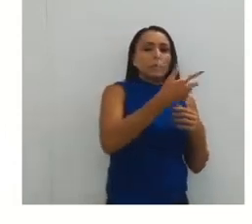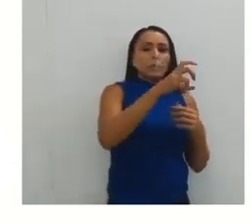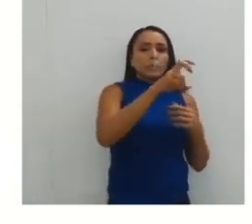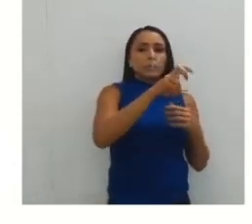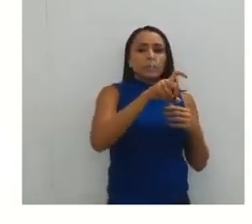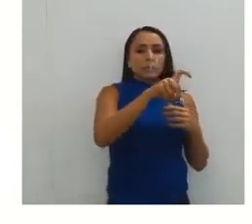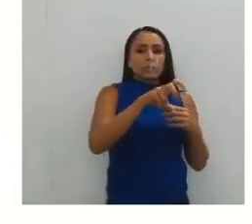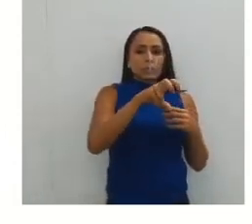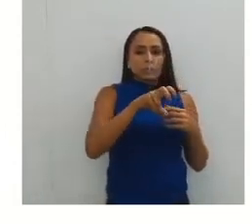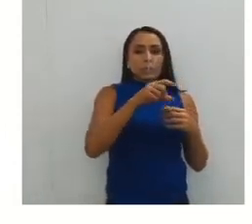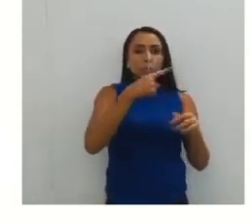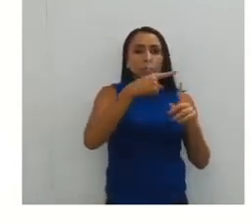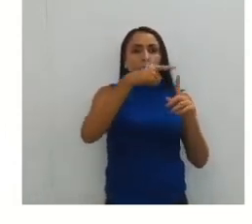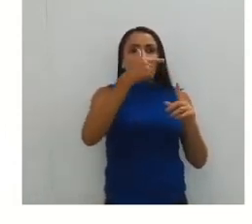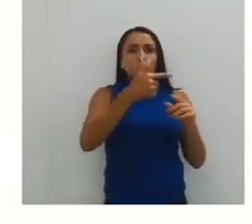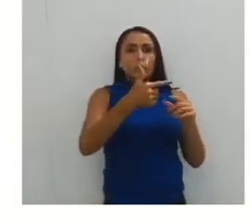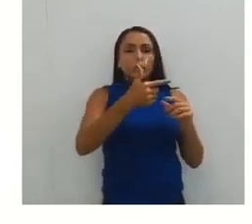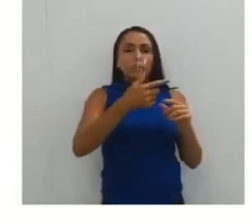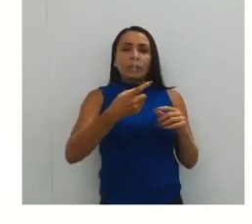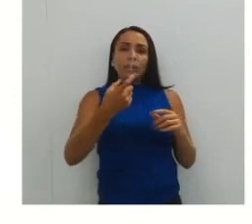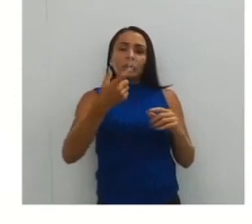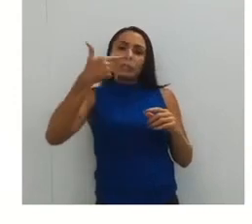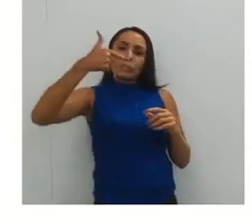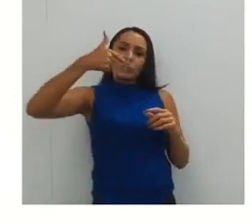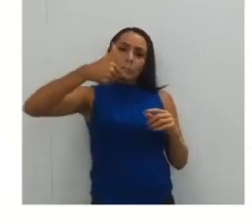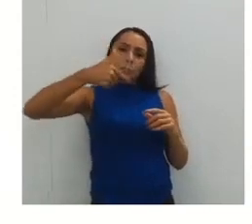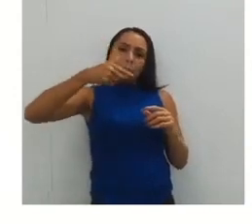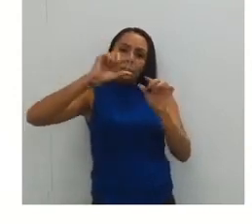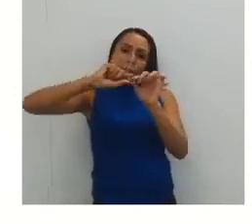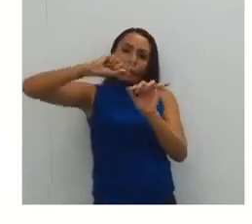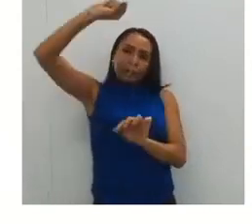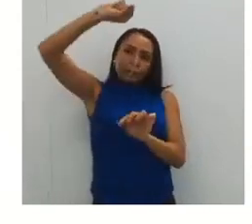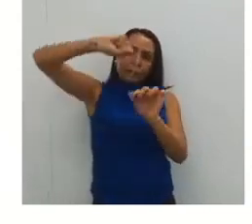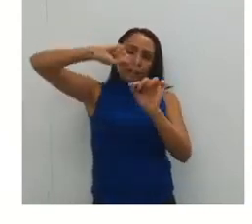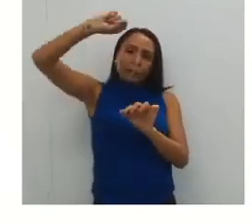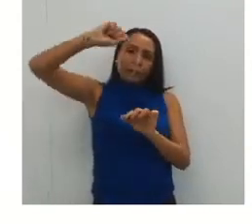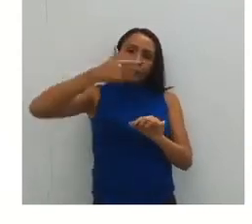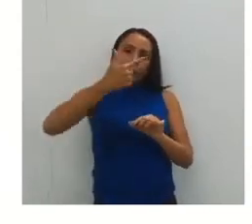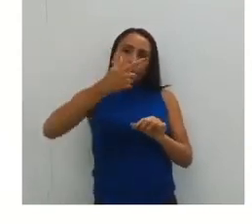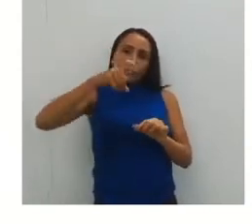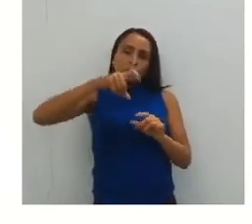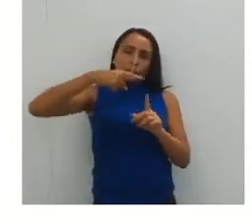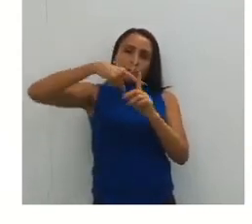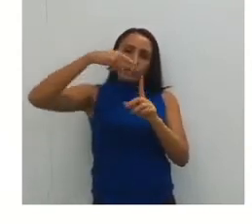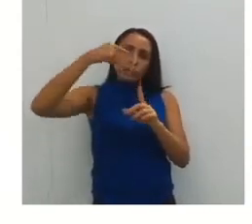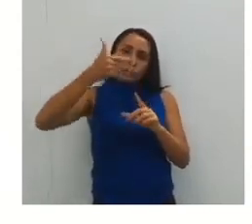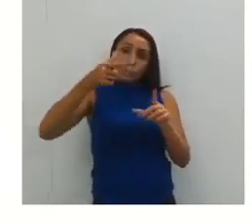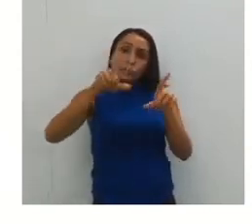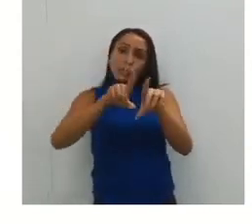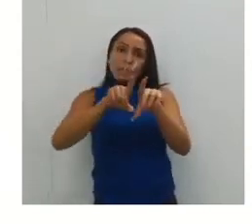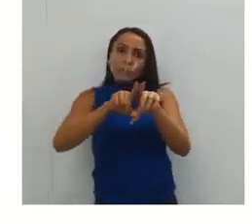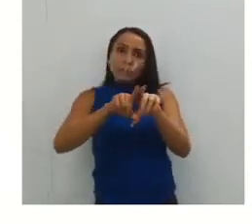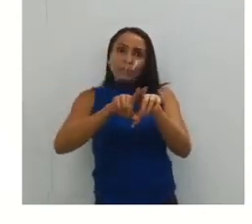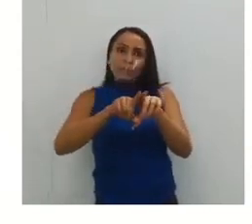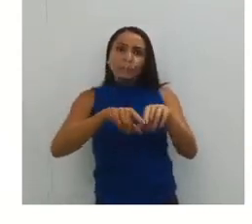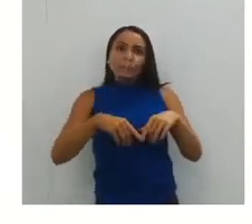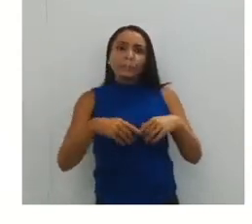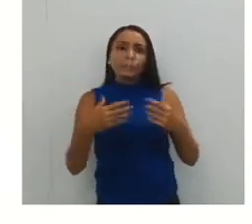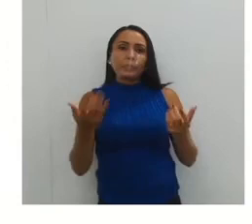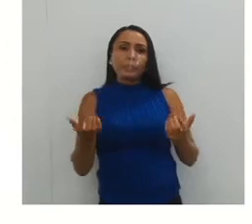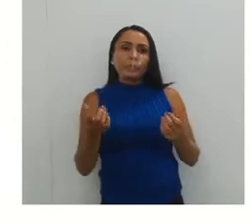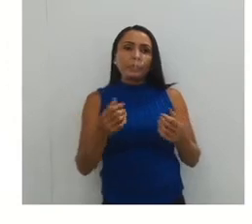e 2x mais 2. Vamos encontrar a área. Como é que fica? 2x mais